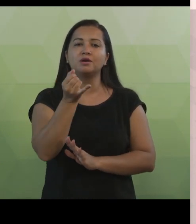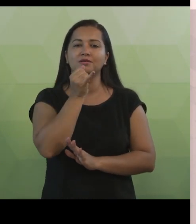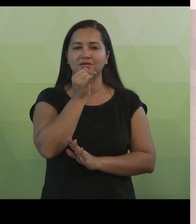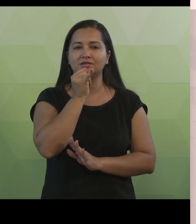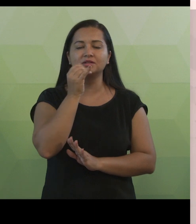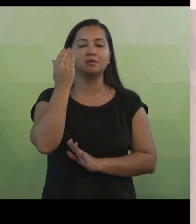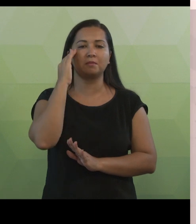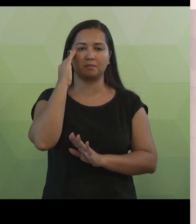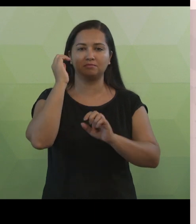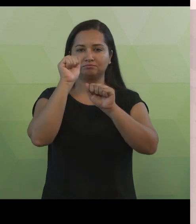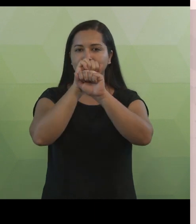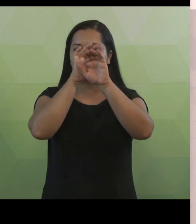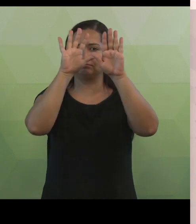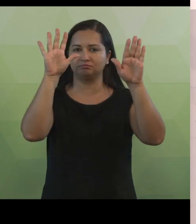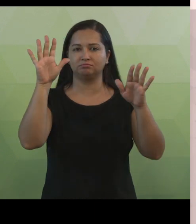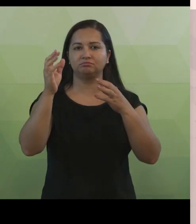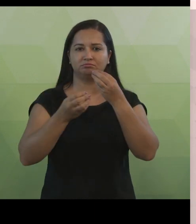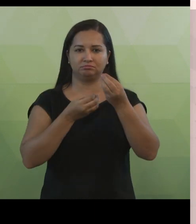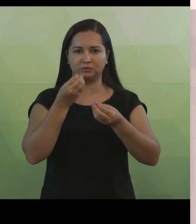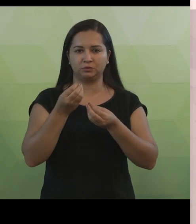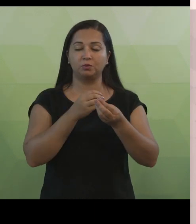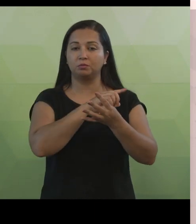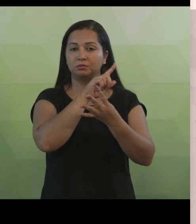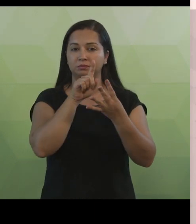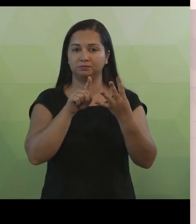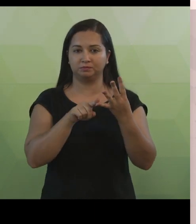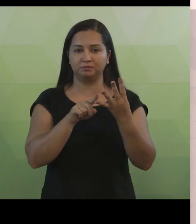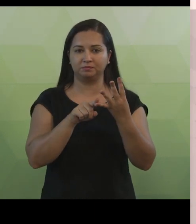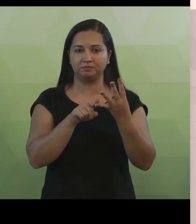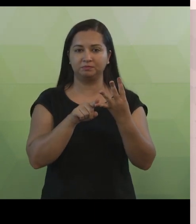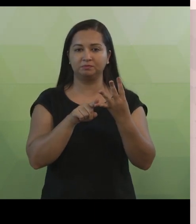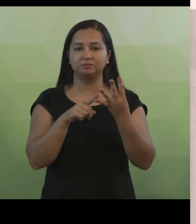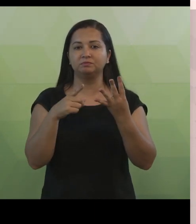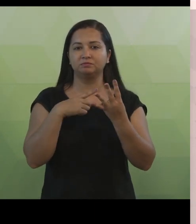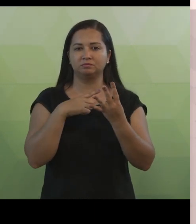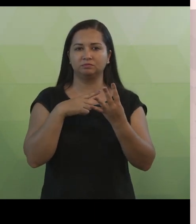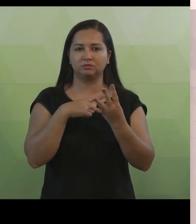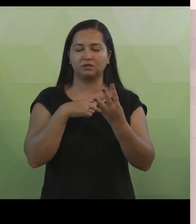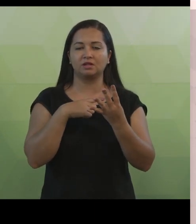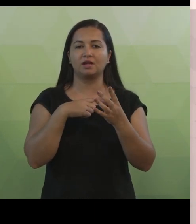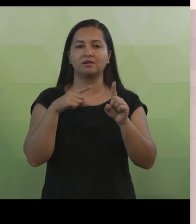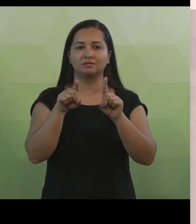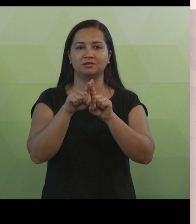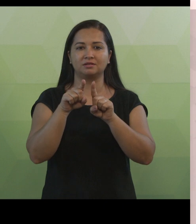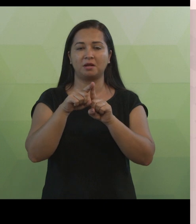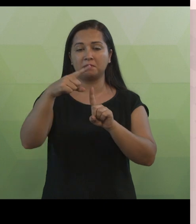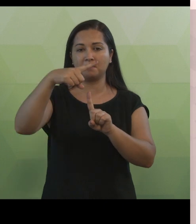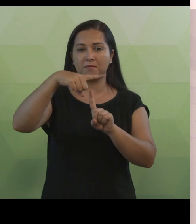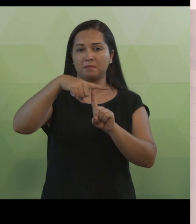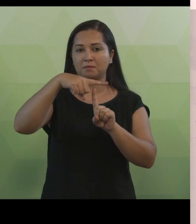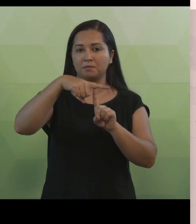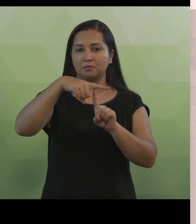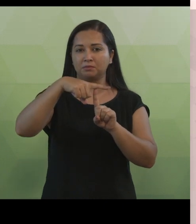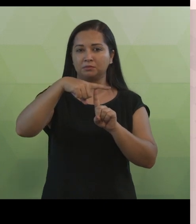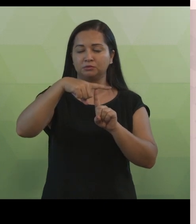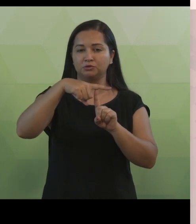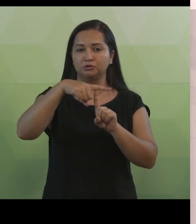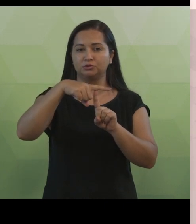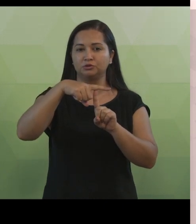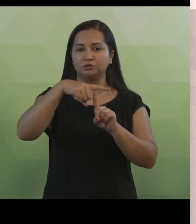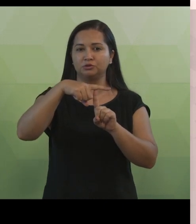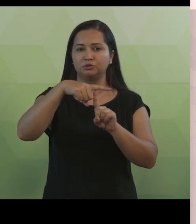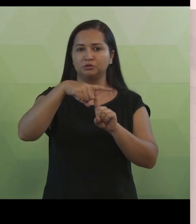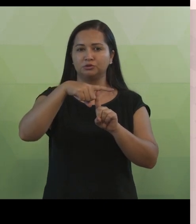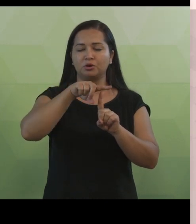entendimento. Por sua vez, na aula 4, serão apresentados os tipos abstratos de dados com